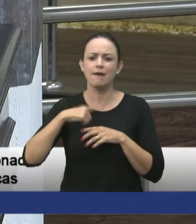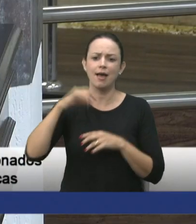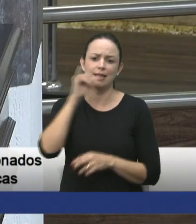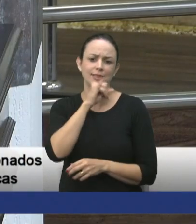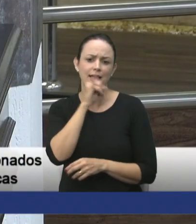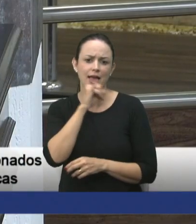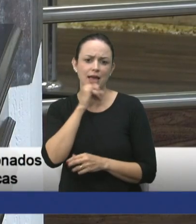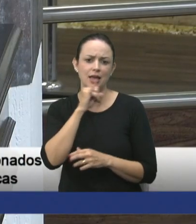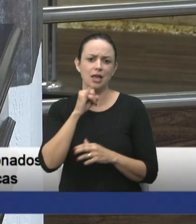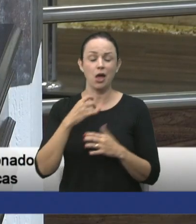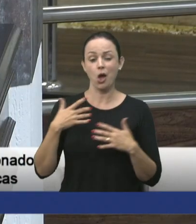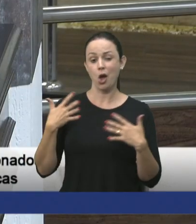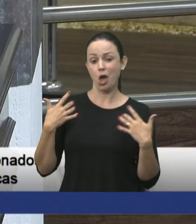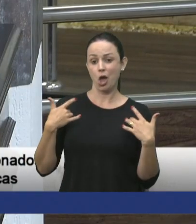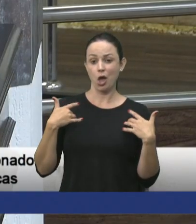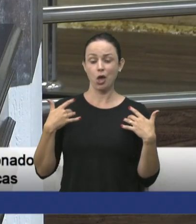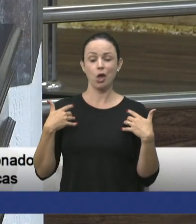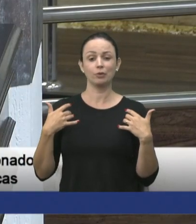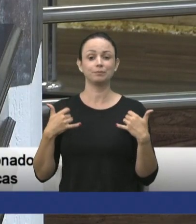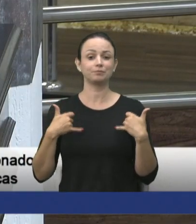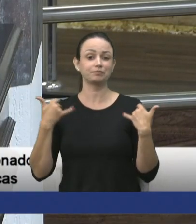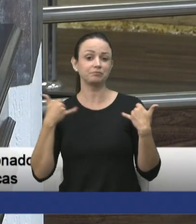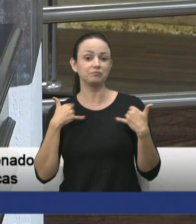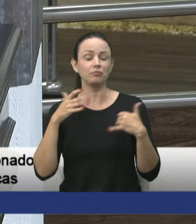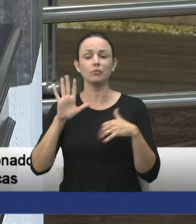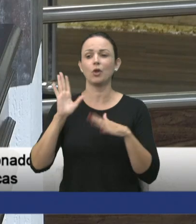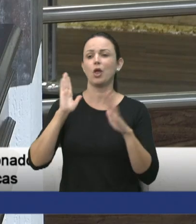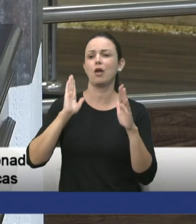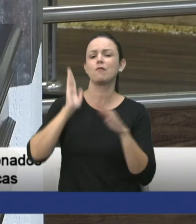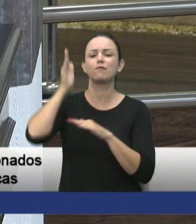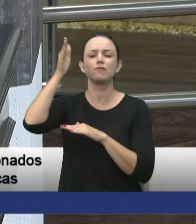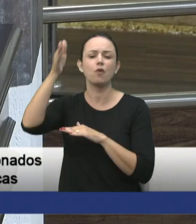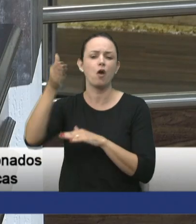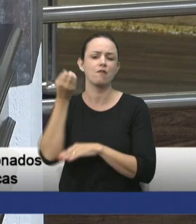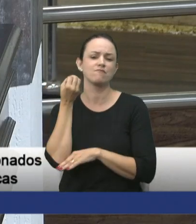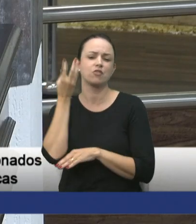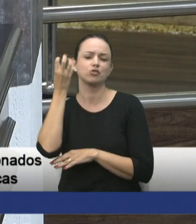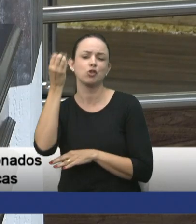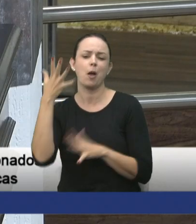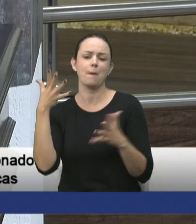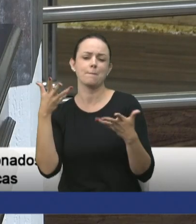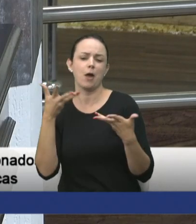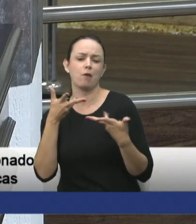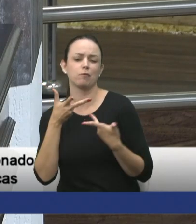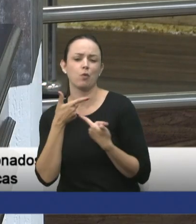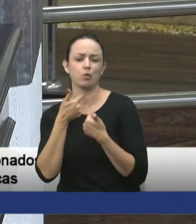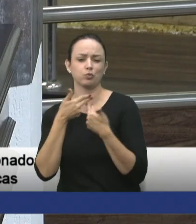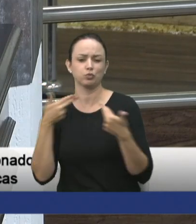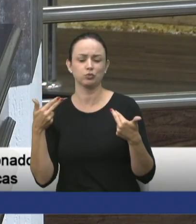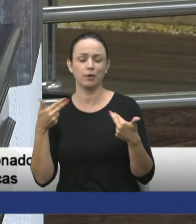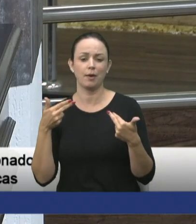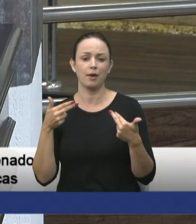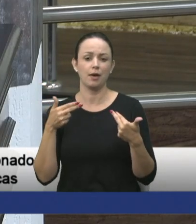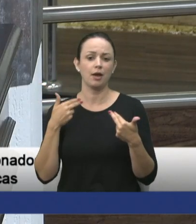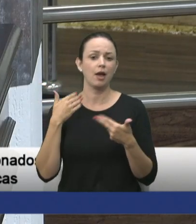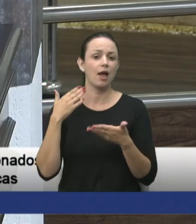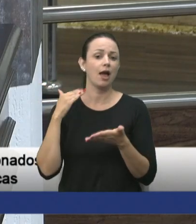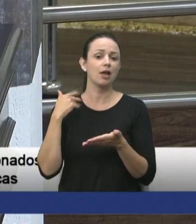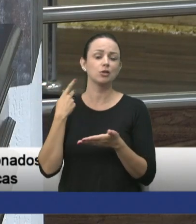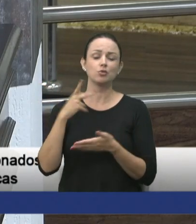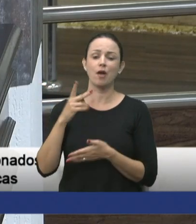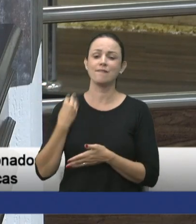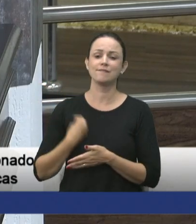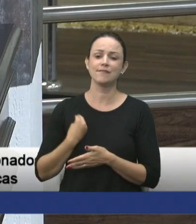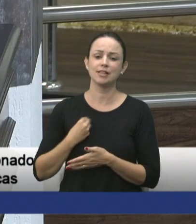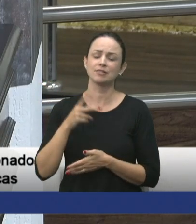se vangloriam sobre a temporada maravilhosa que passaram por lá. E pelo resto da vida, você